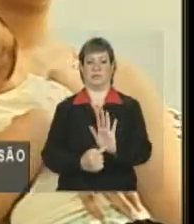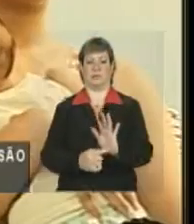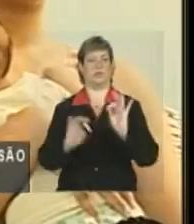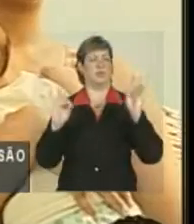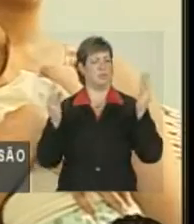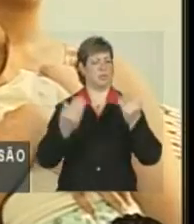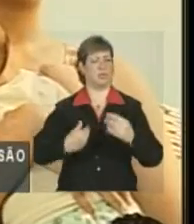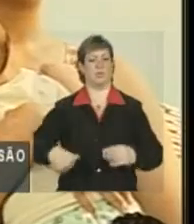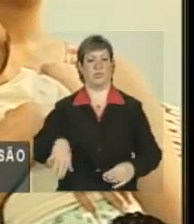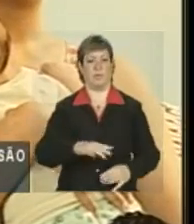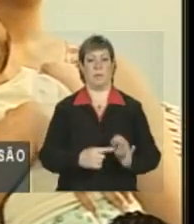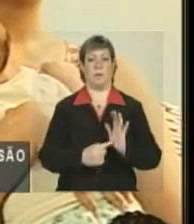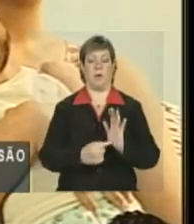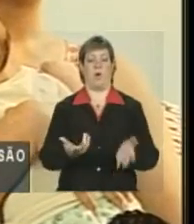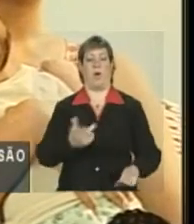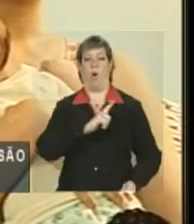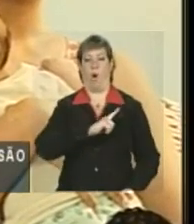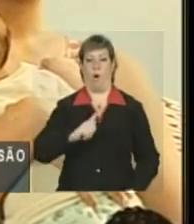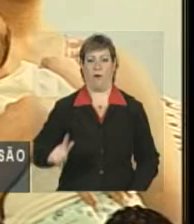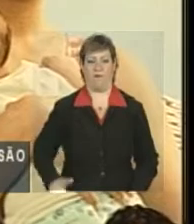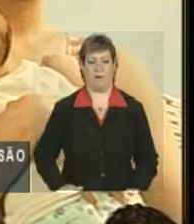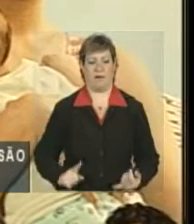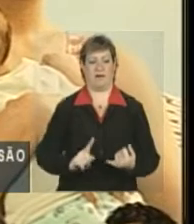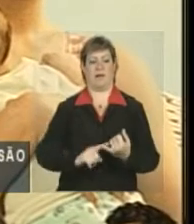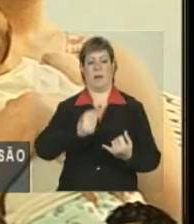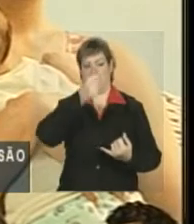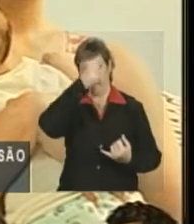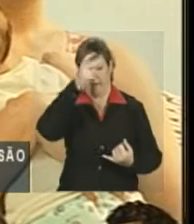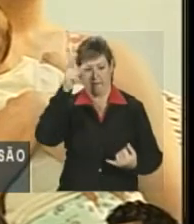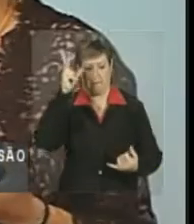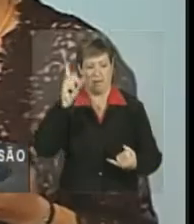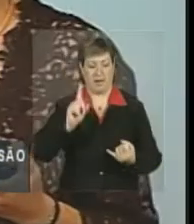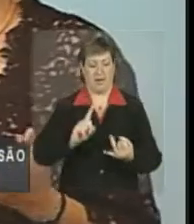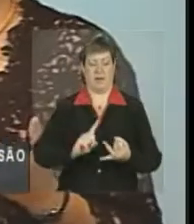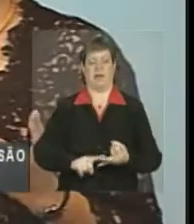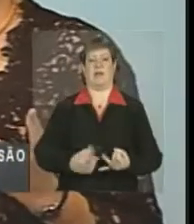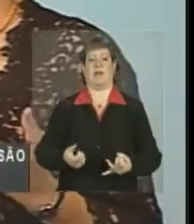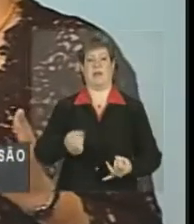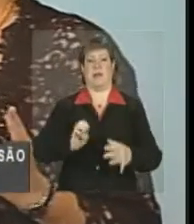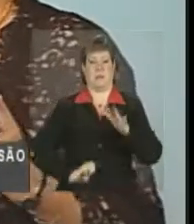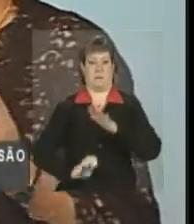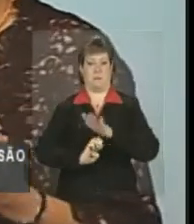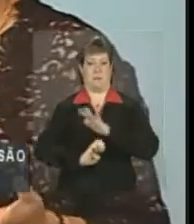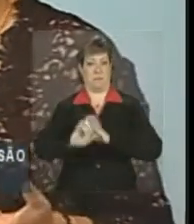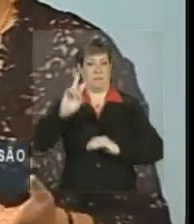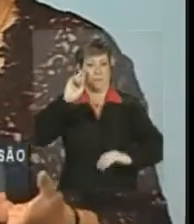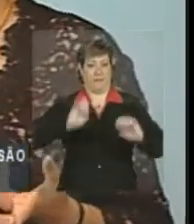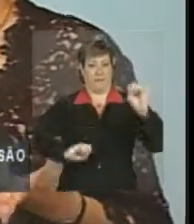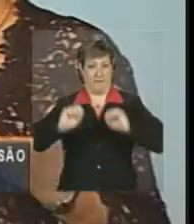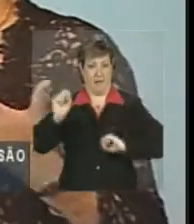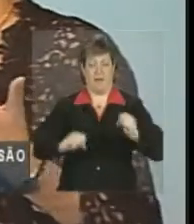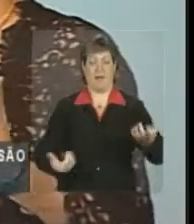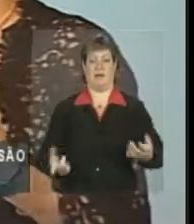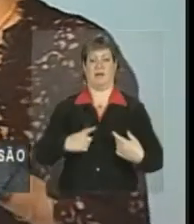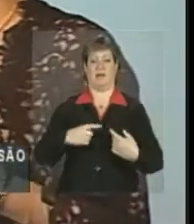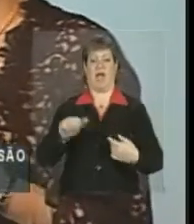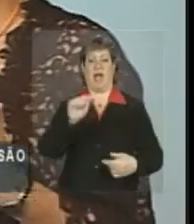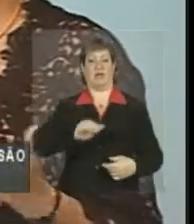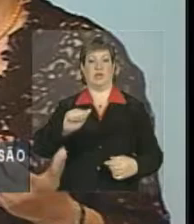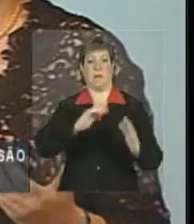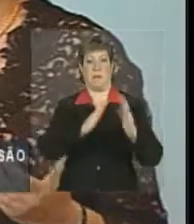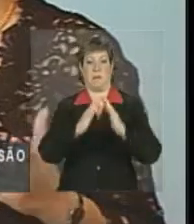nós, governadores, prefeitos, empresários, associação de